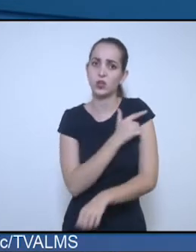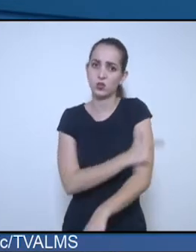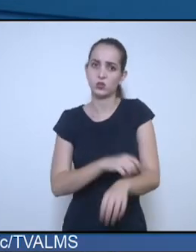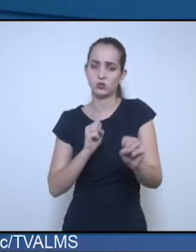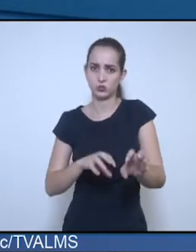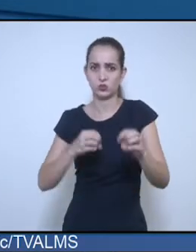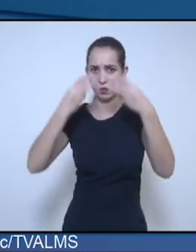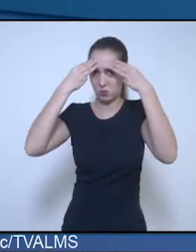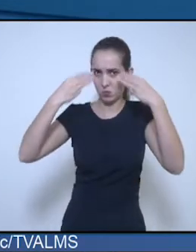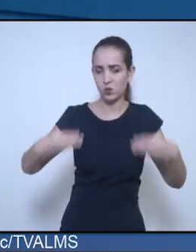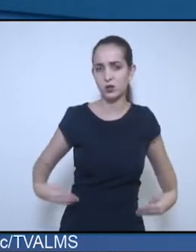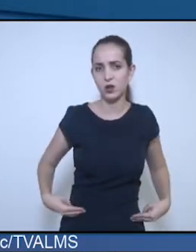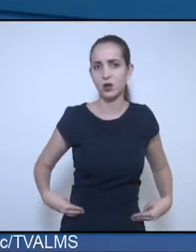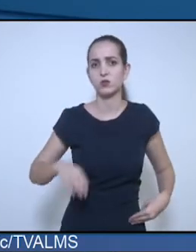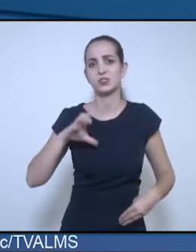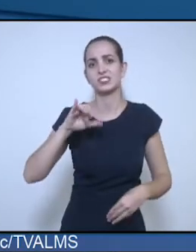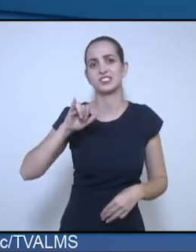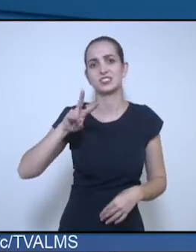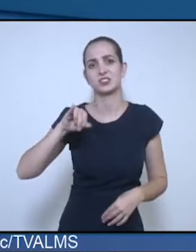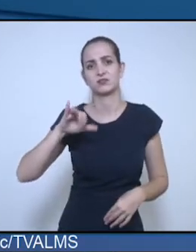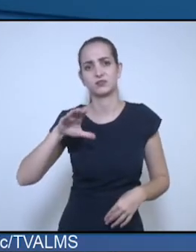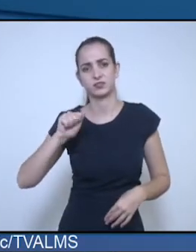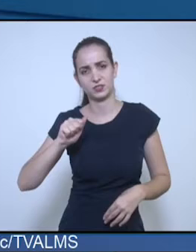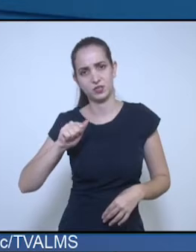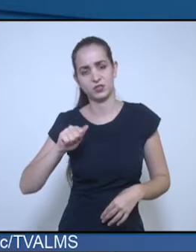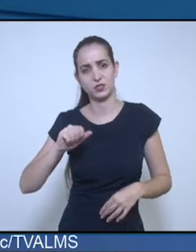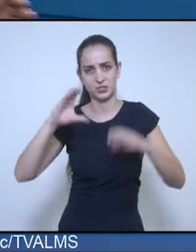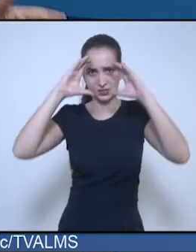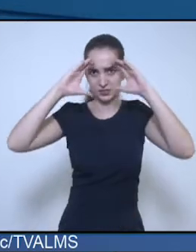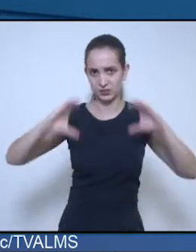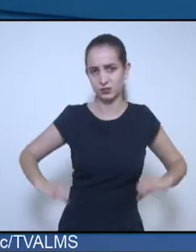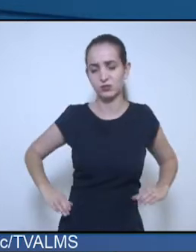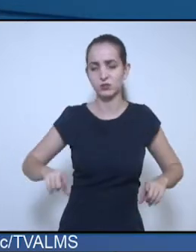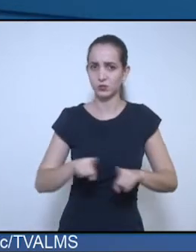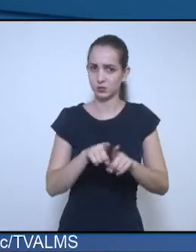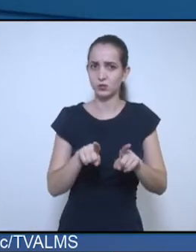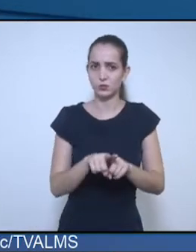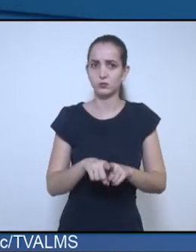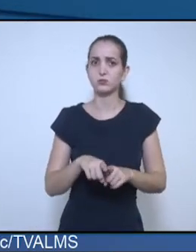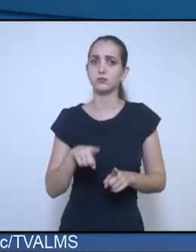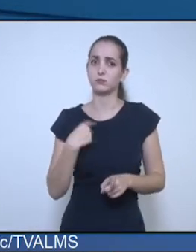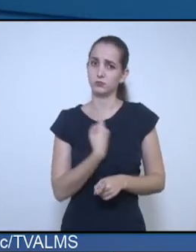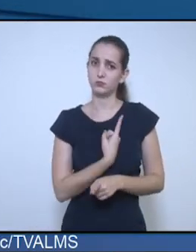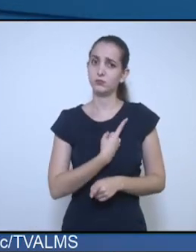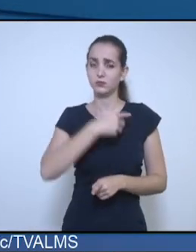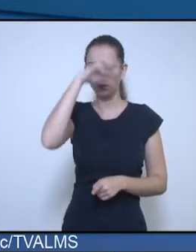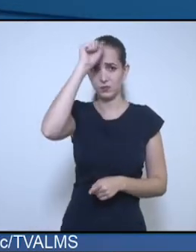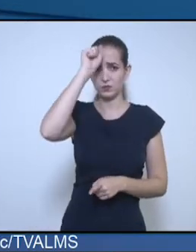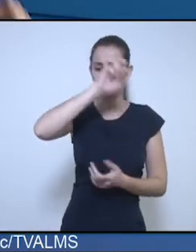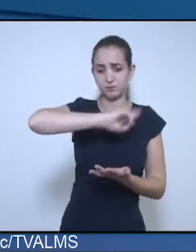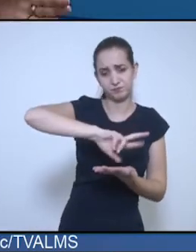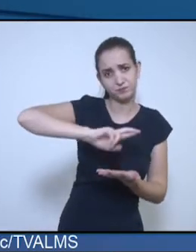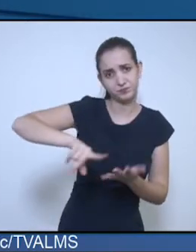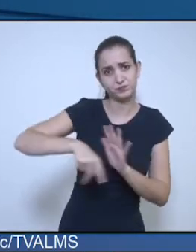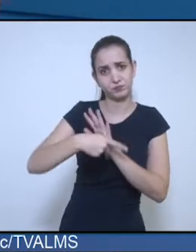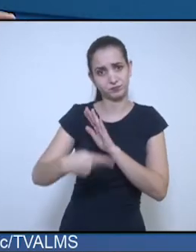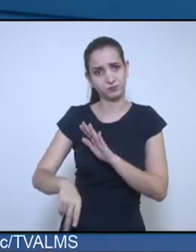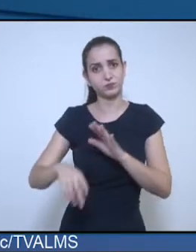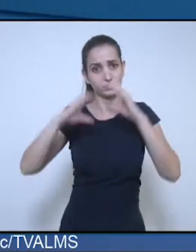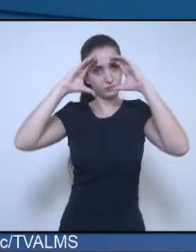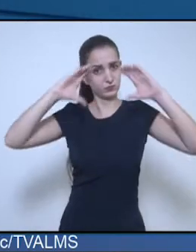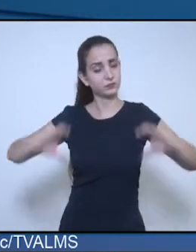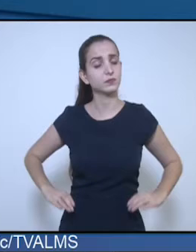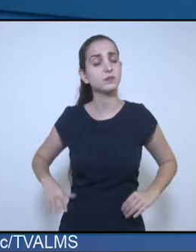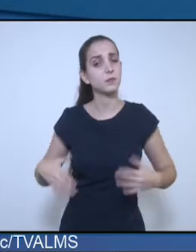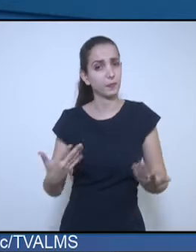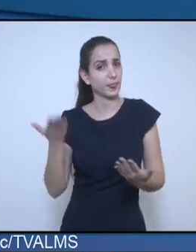E não existe mais isso, Barbosinha, né? Não existe mais. Quer dizer, a gente aprendia tantas coisas a respeito de cidadania. Então eu